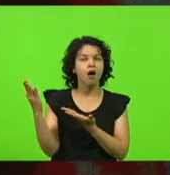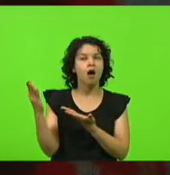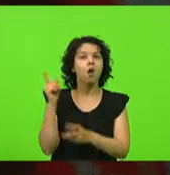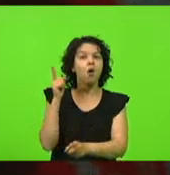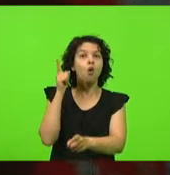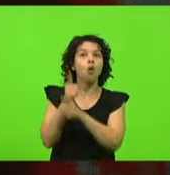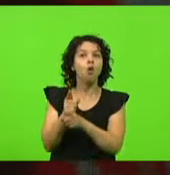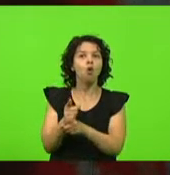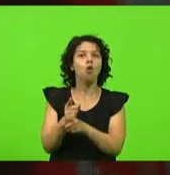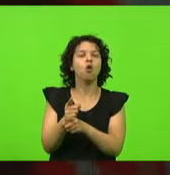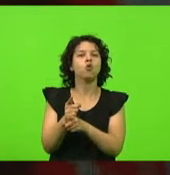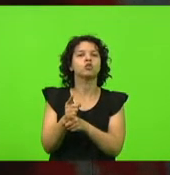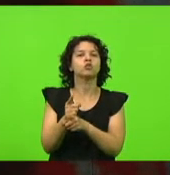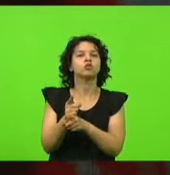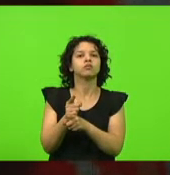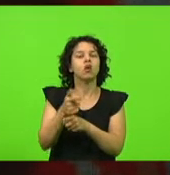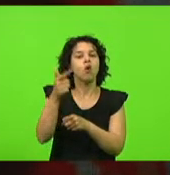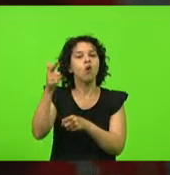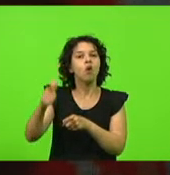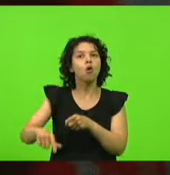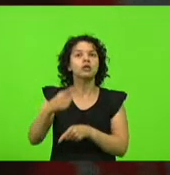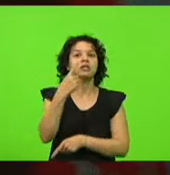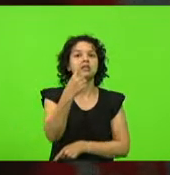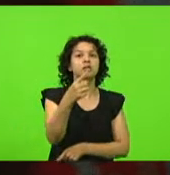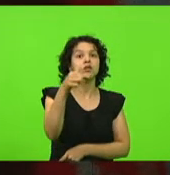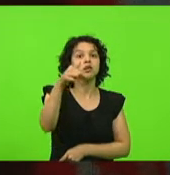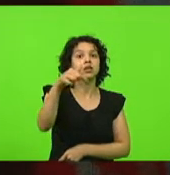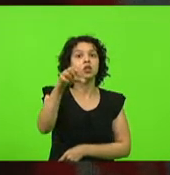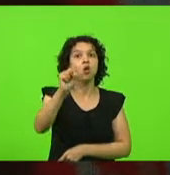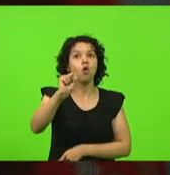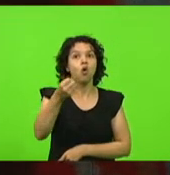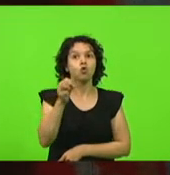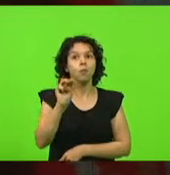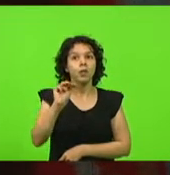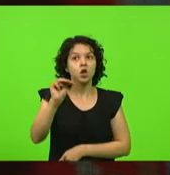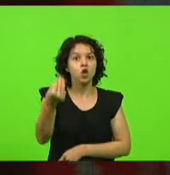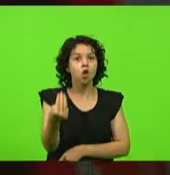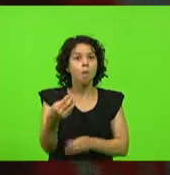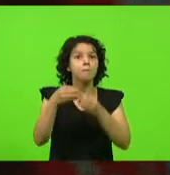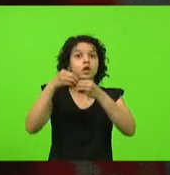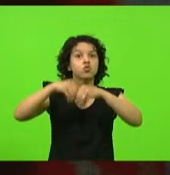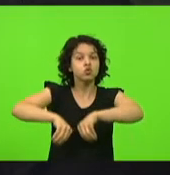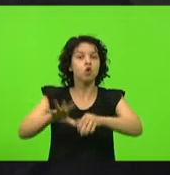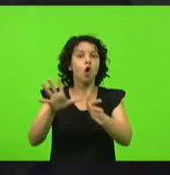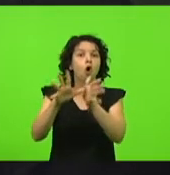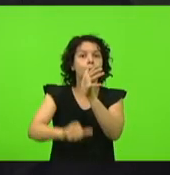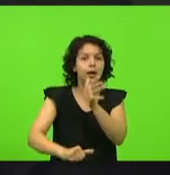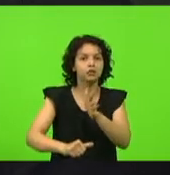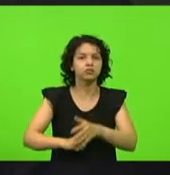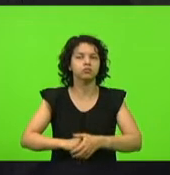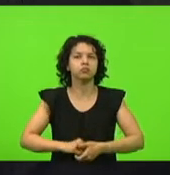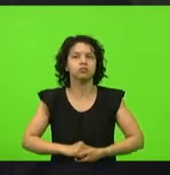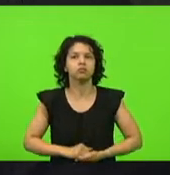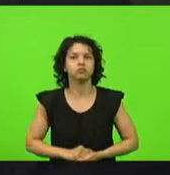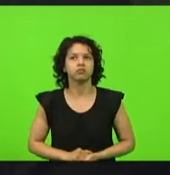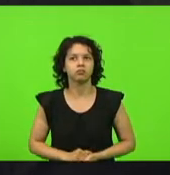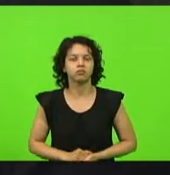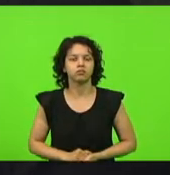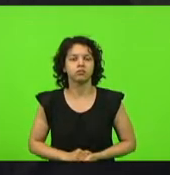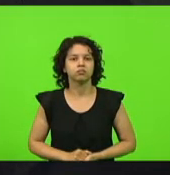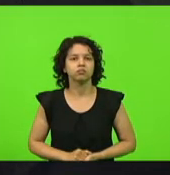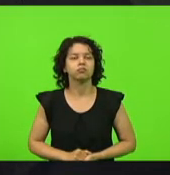Operação Hemorragia, 178 milhões de reais. Vamos para a próxima?